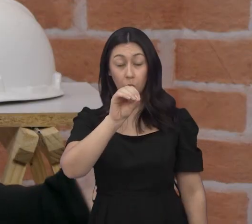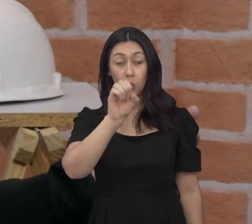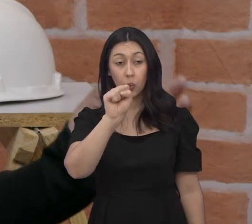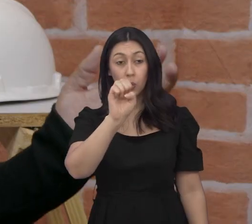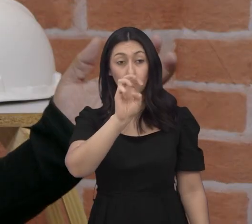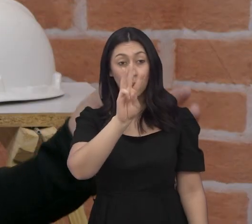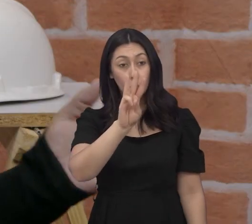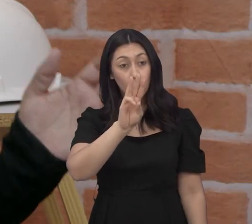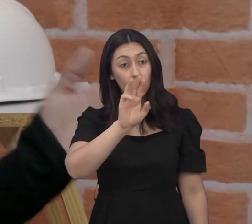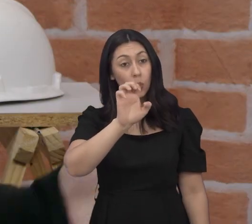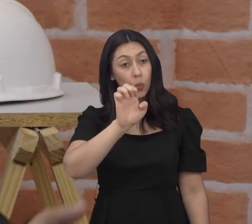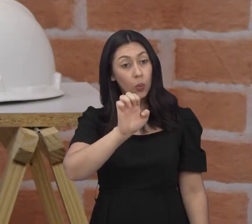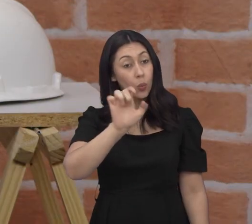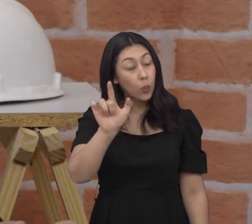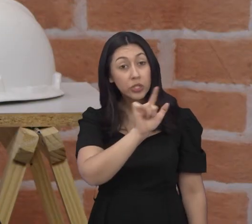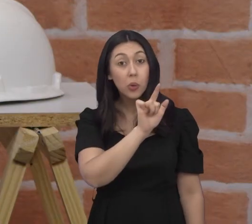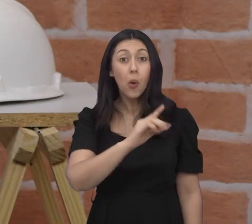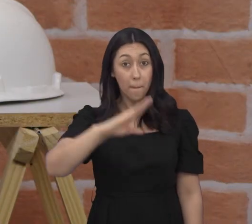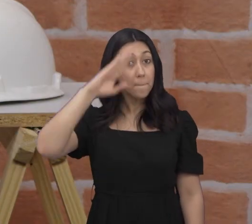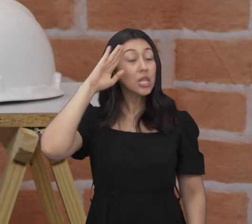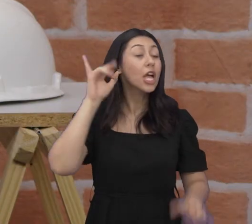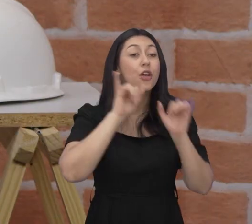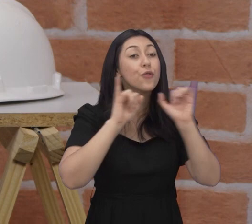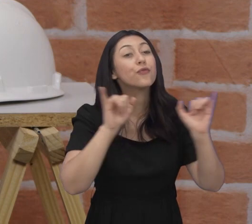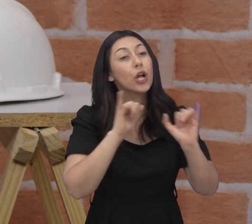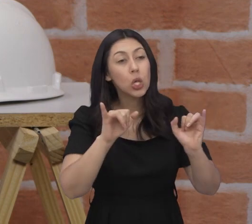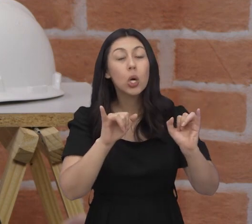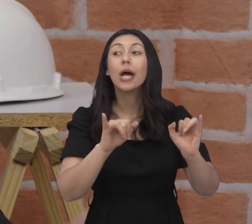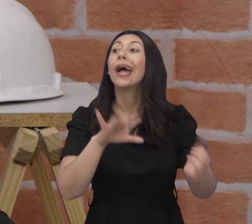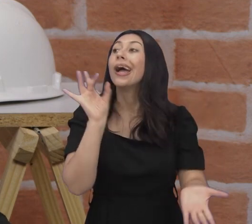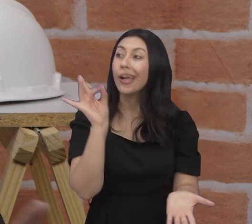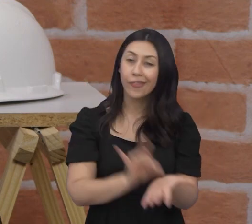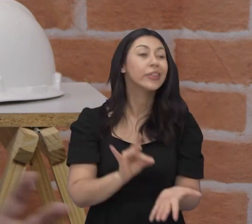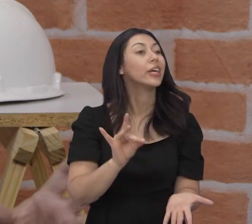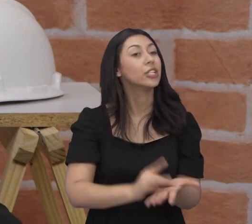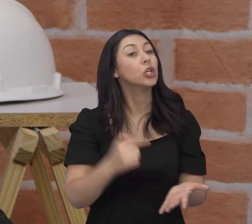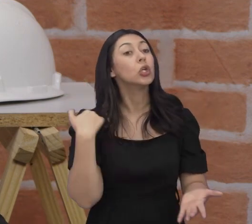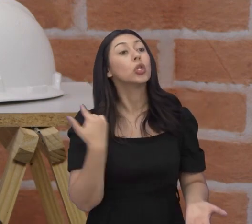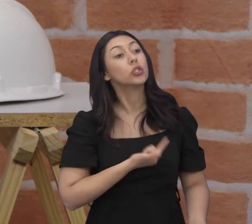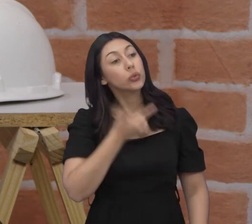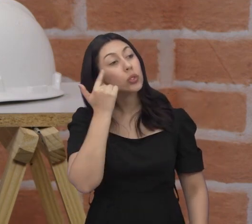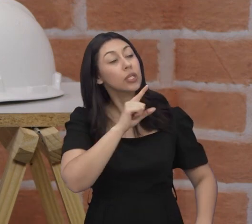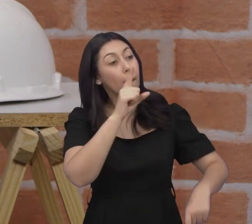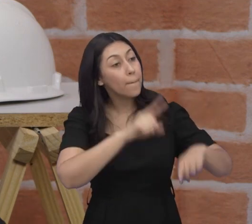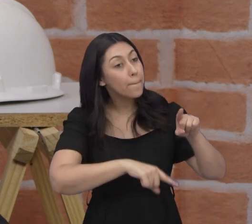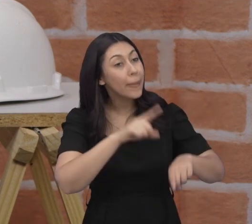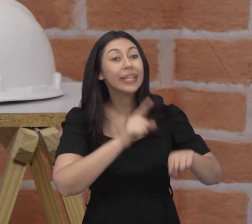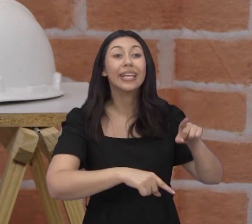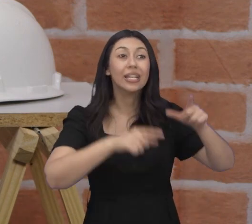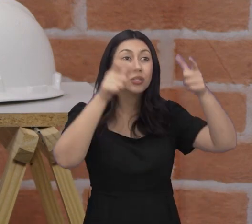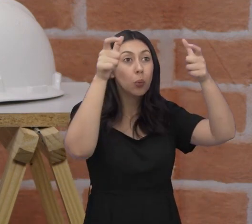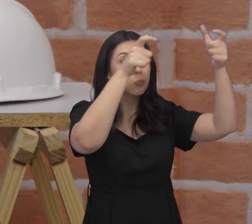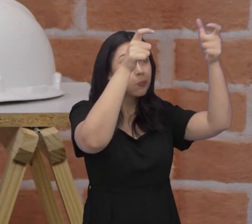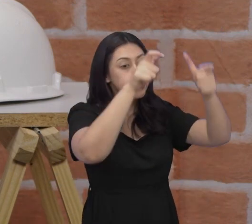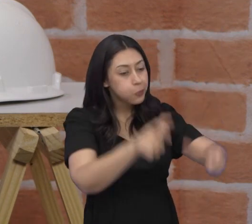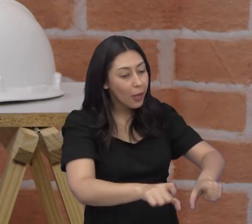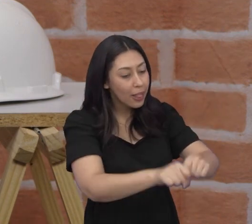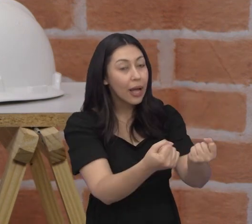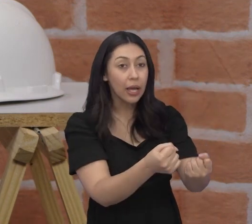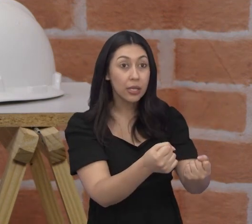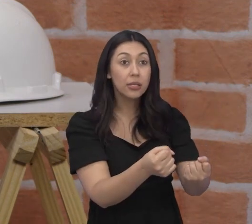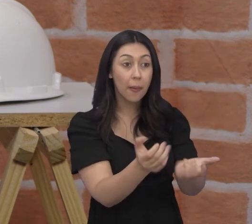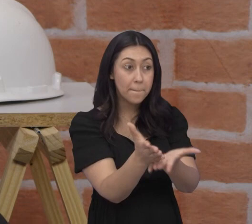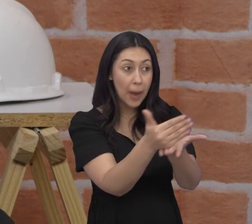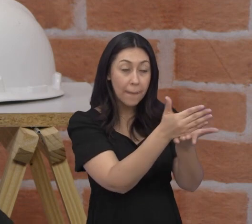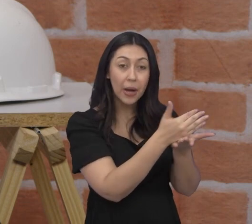os militares de cara admitiram, todos os jornais, não, nós conseguimos pegar restos de uma nave extraterrestre. Eles afirmaram isso.